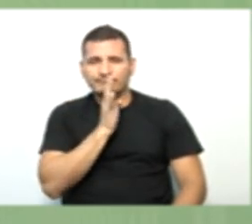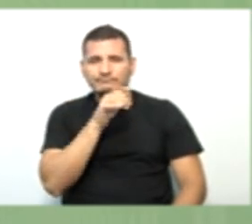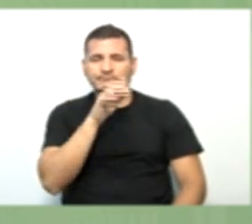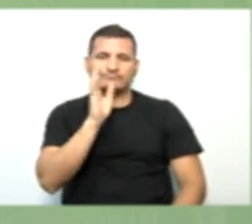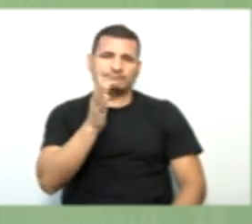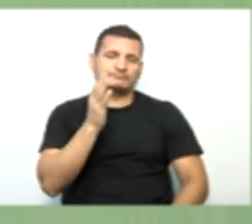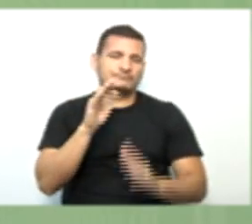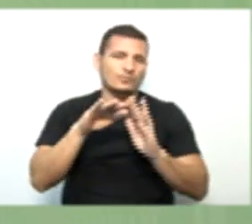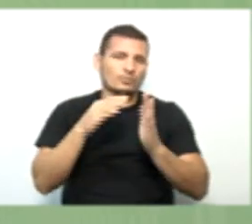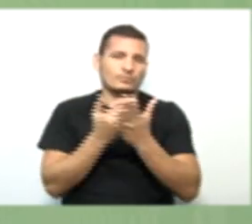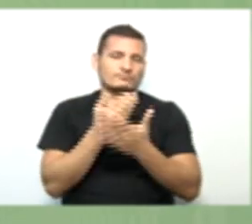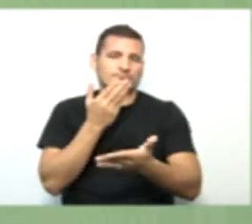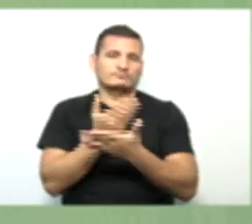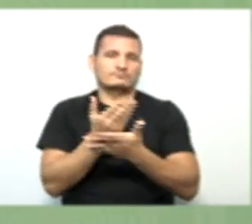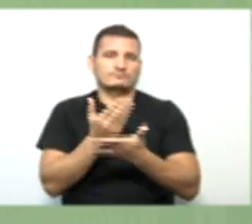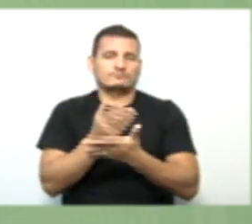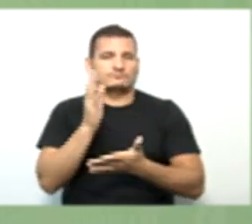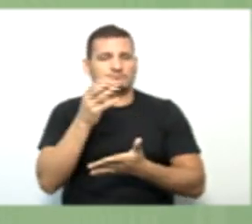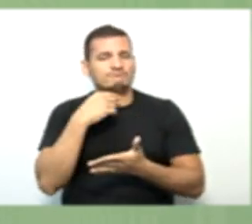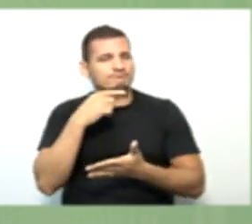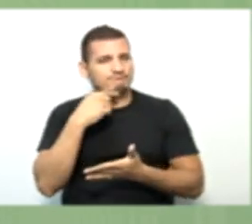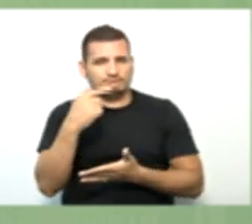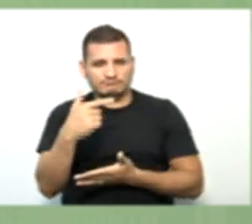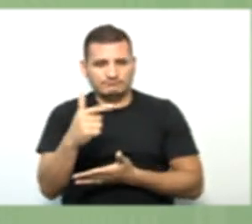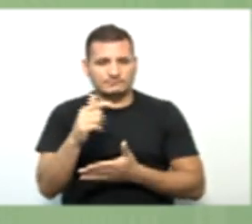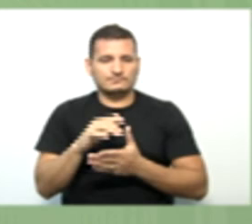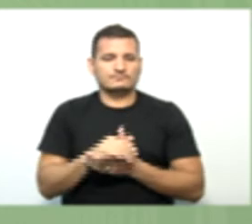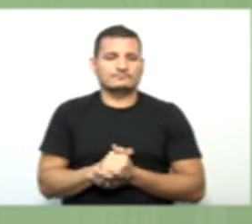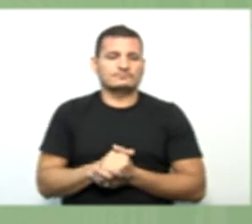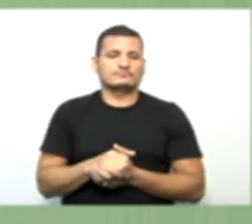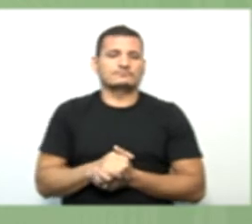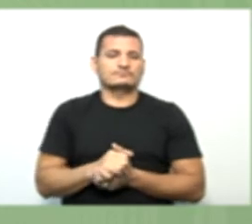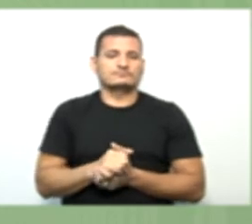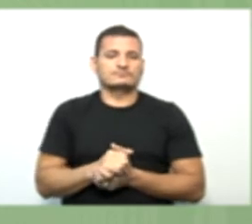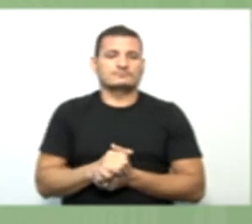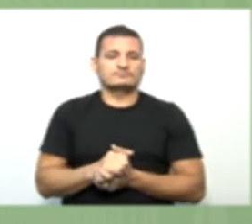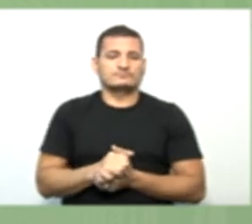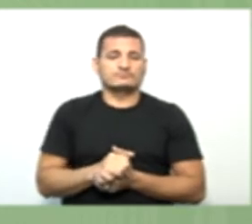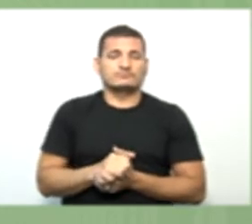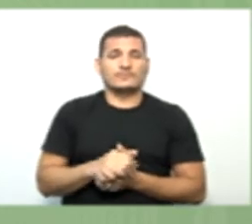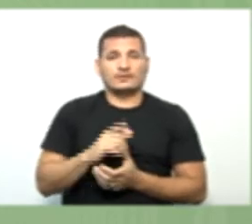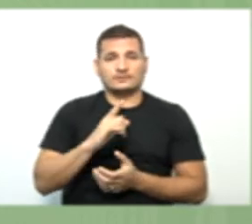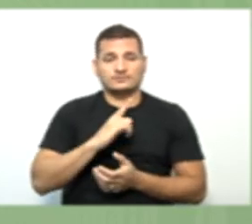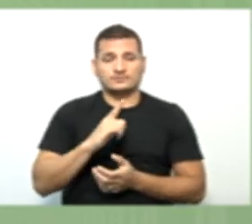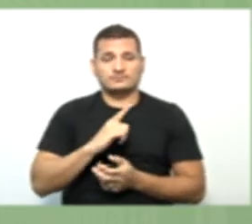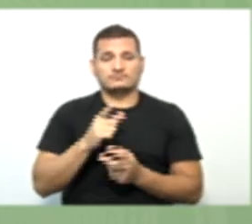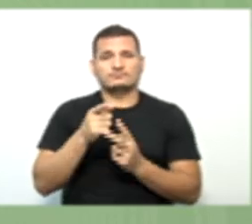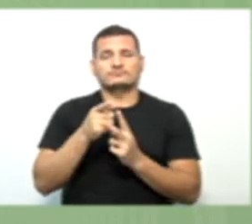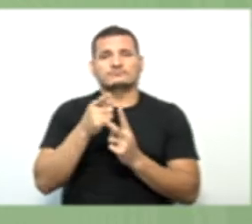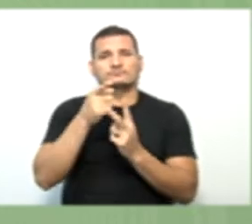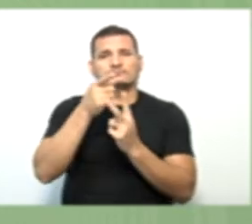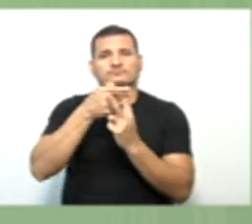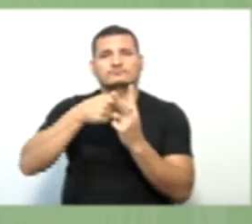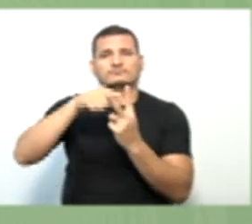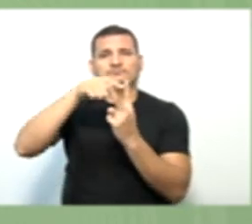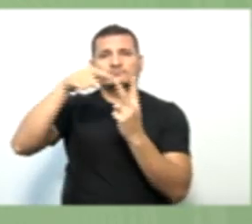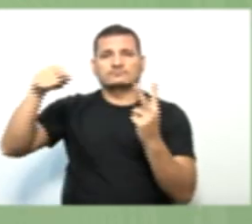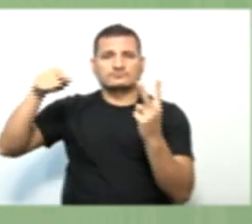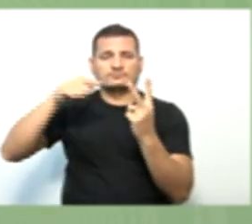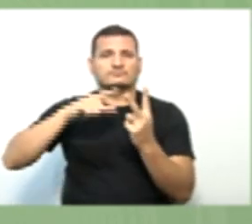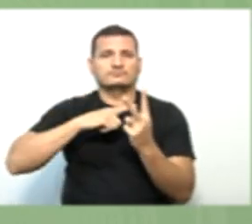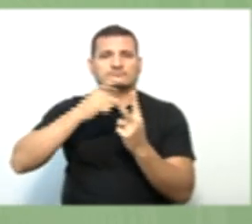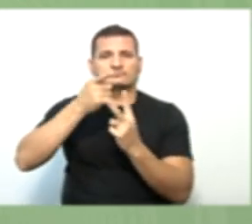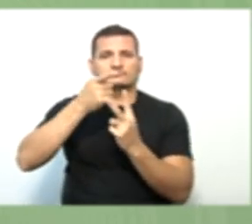bastante com elas, não tem nenhuma dúvida a respeito disso. Nós temos a potência, né, que ela é utilizada através do símbolo de